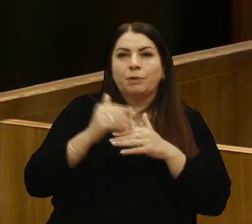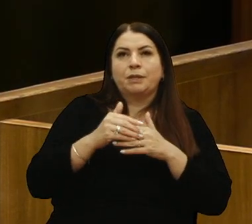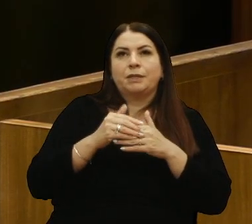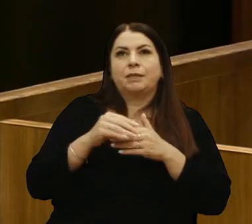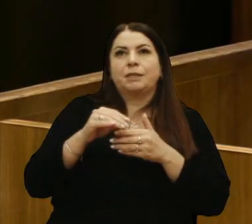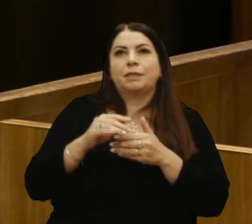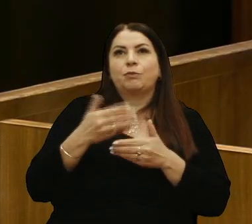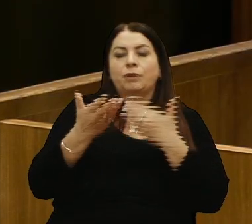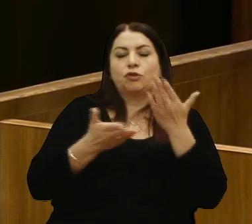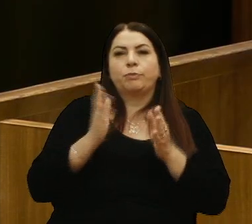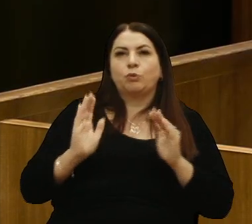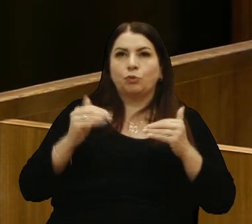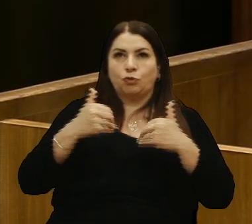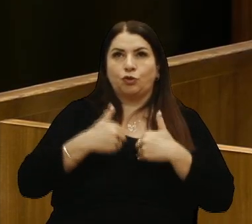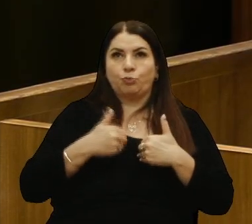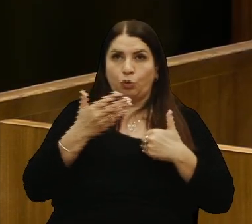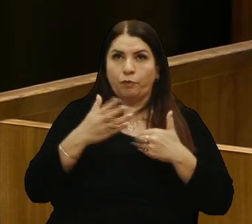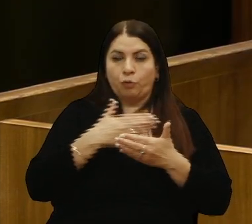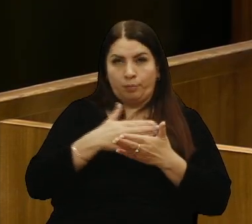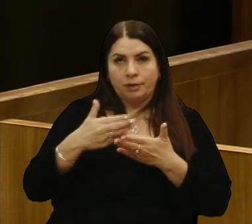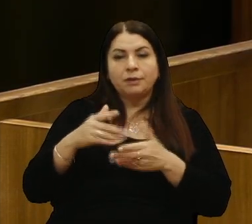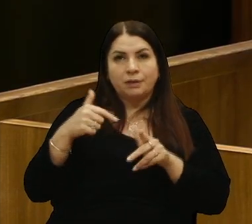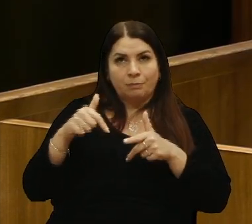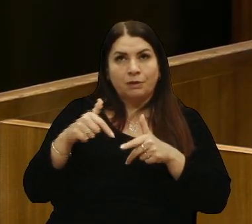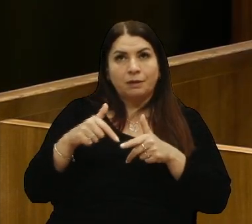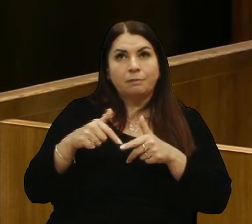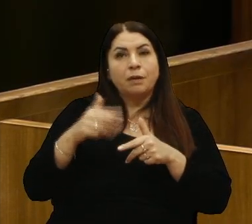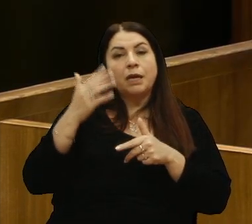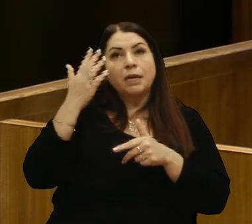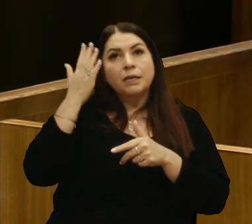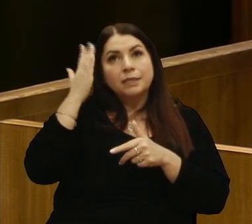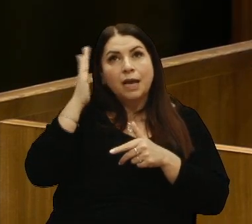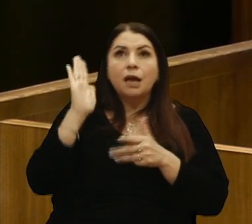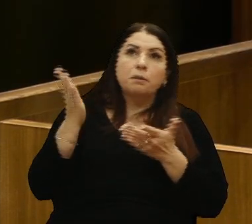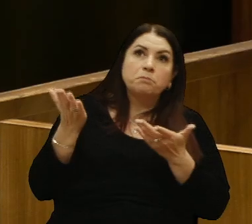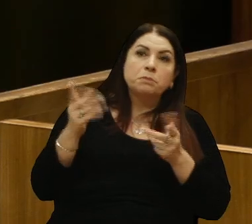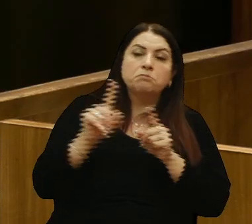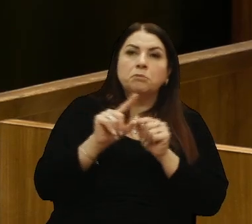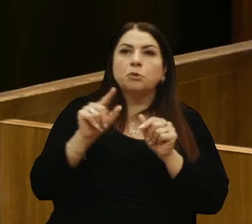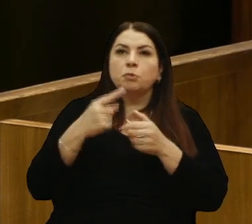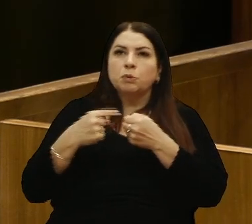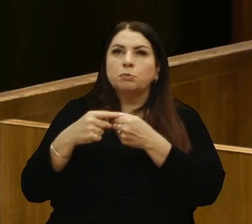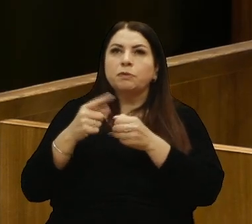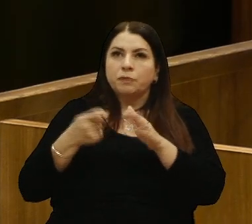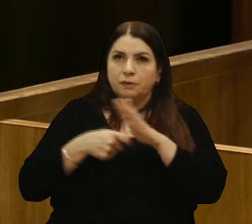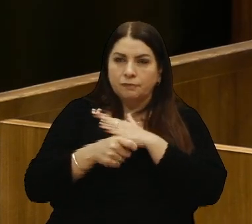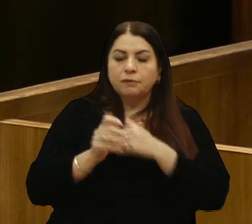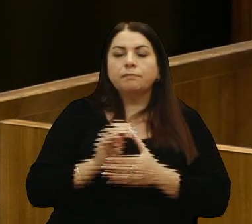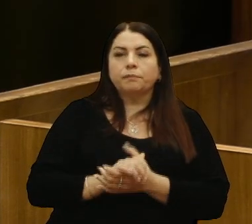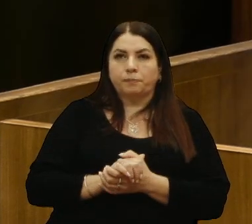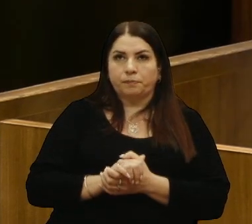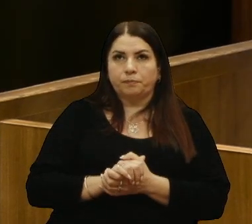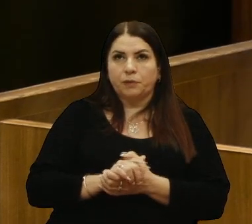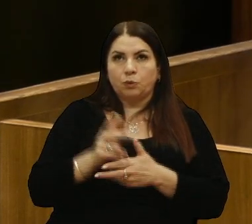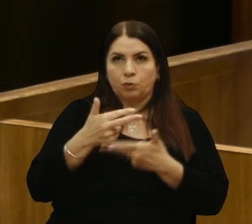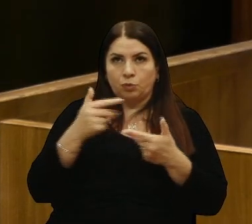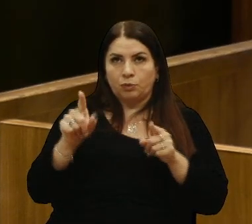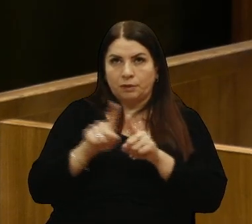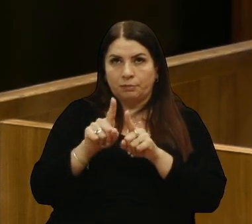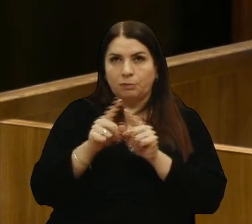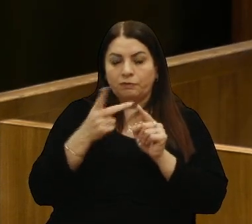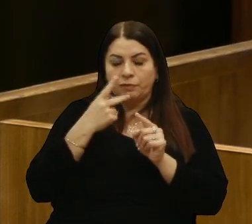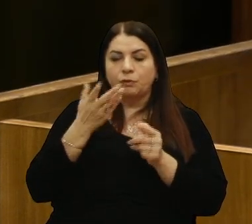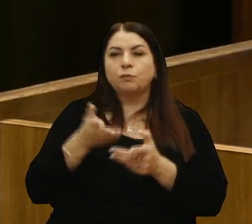Centro de Atendimento do Autismo, e agora nós vamos começar a trabalhar para, quem sabe, o município fazer esse investimento. Outra coisa que eu quero